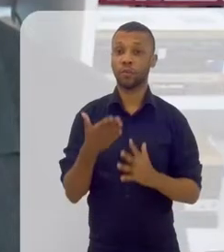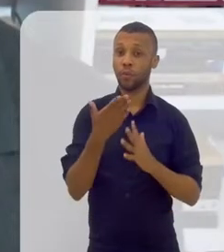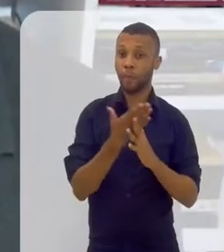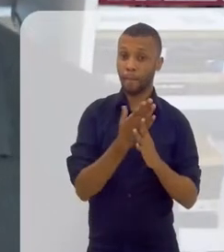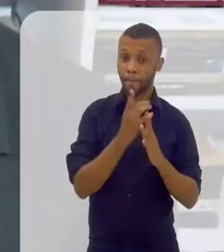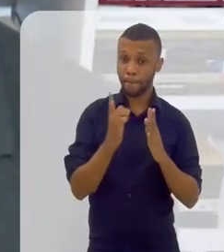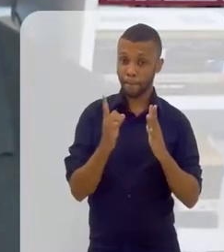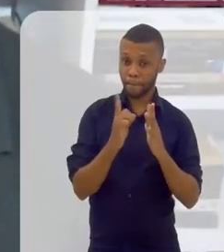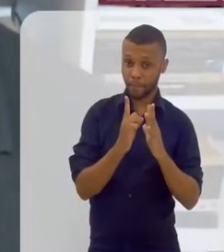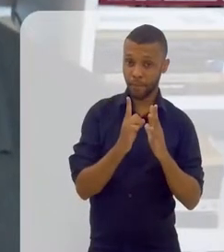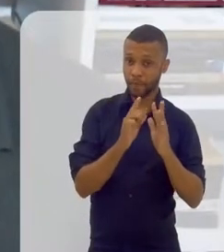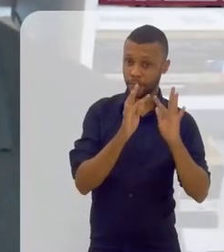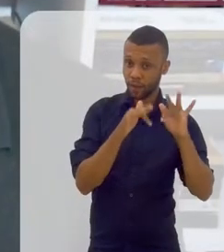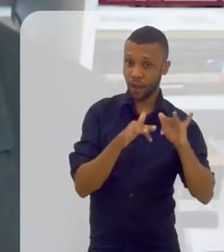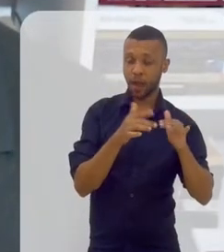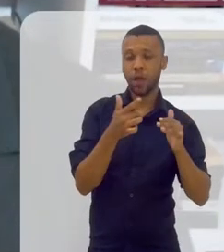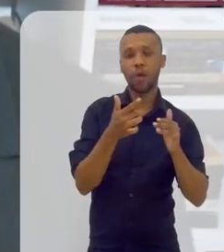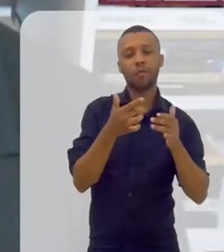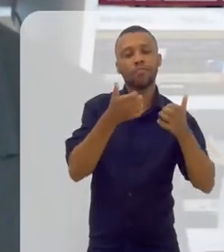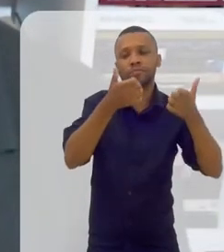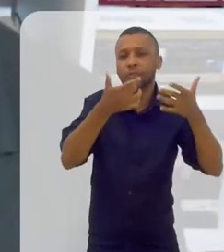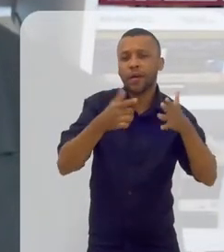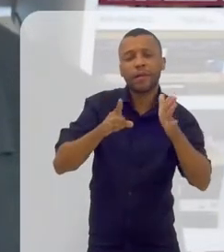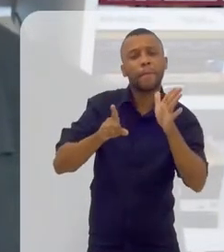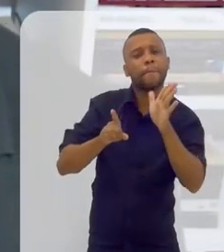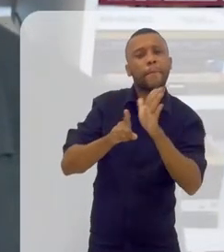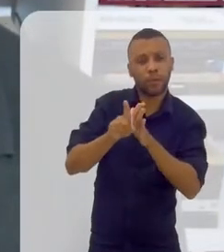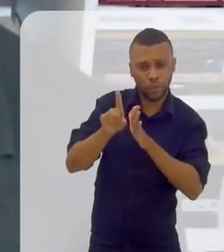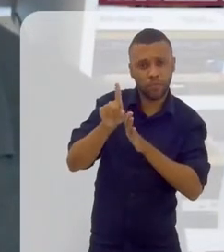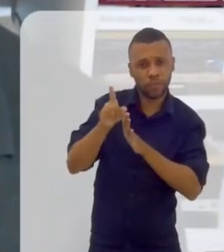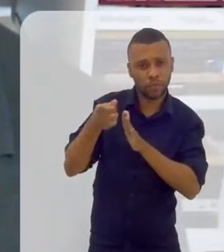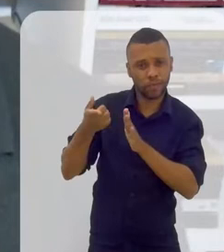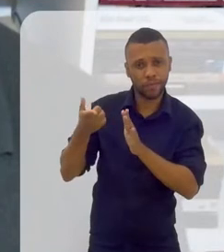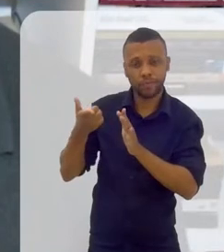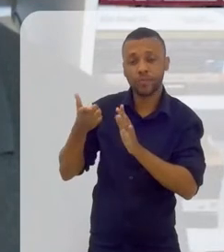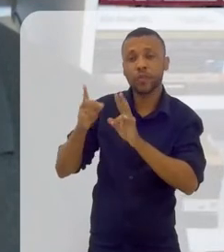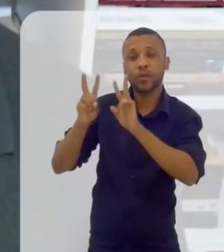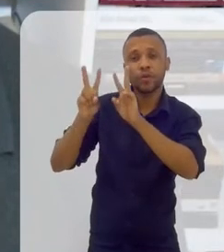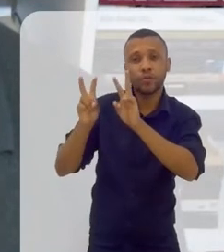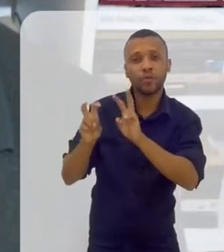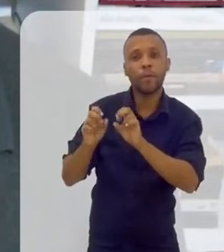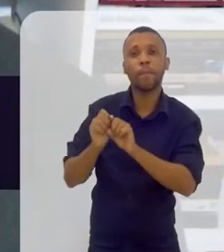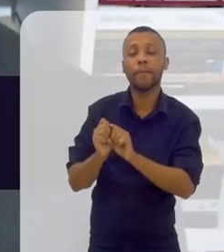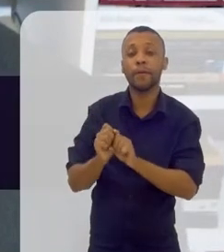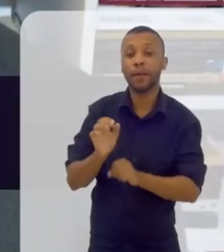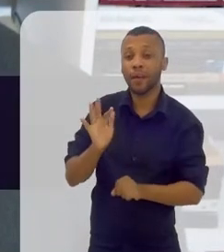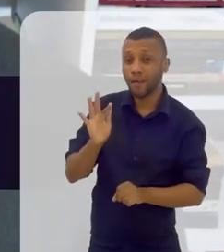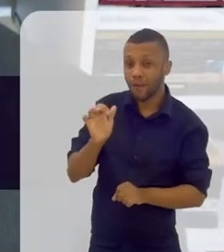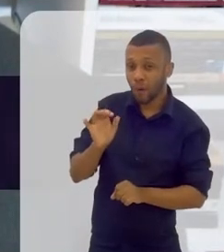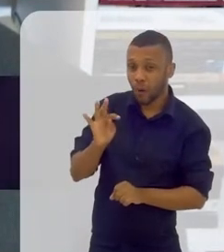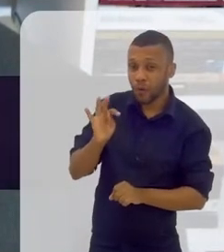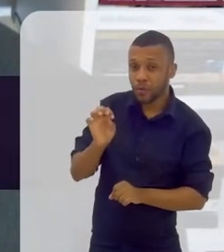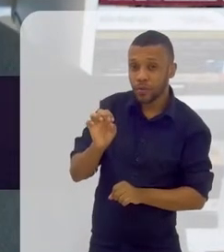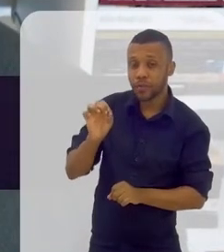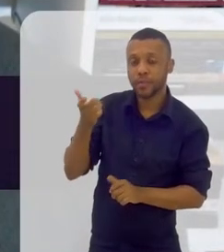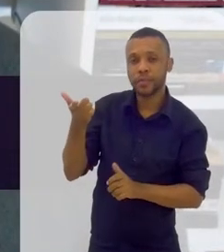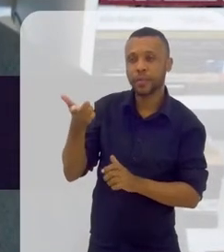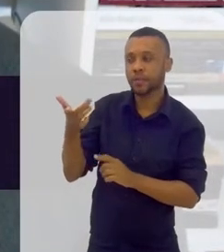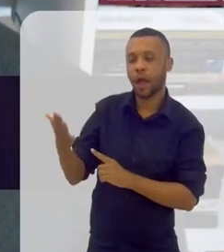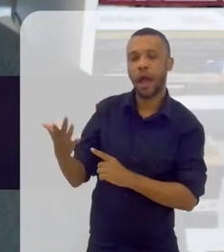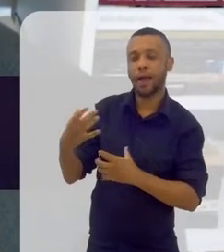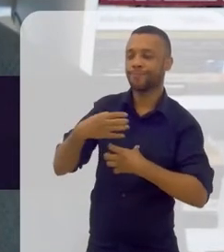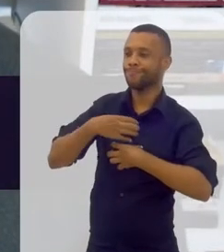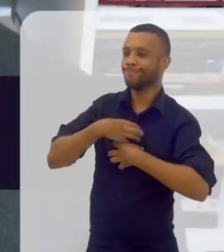No final do primeiro bloco, eu insinuei essa pergunta que eu ia fazer a você a respeito de fontes de inspiração na